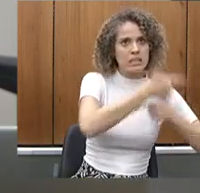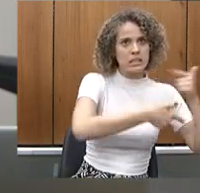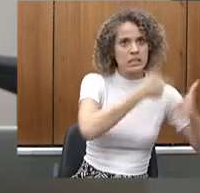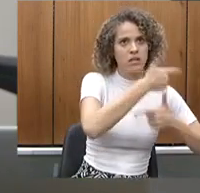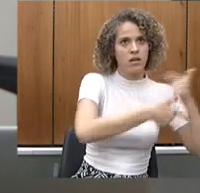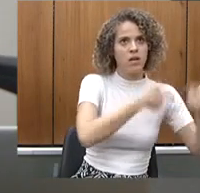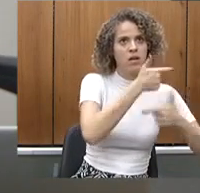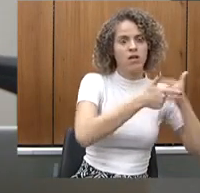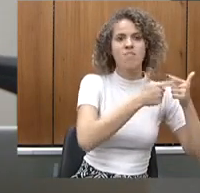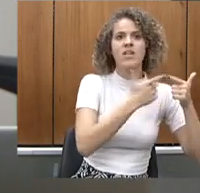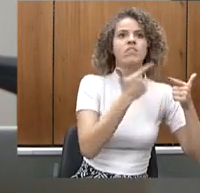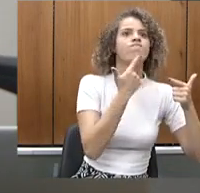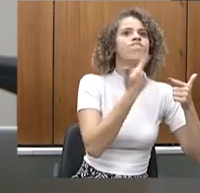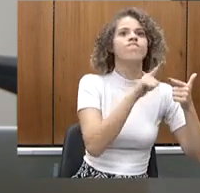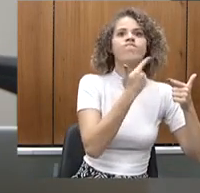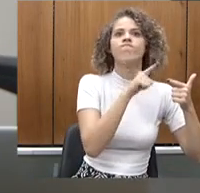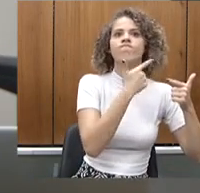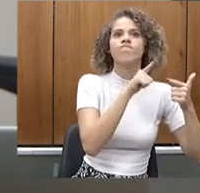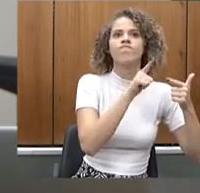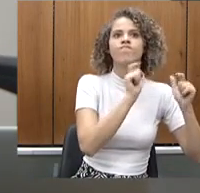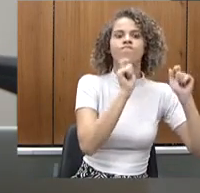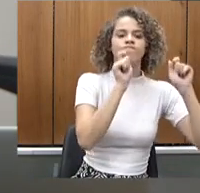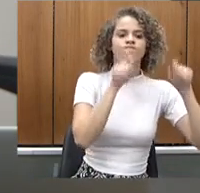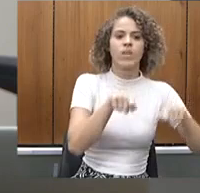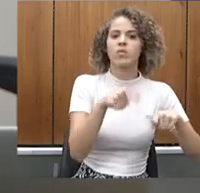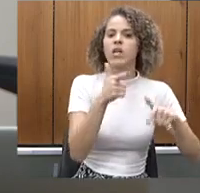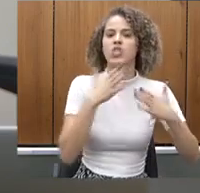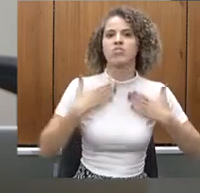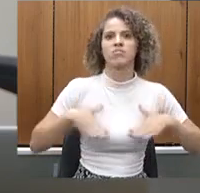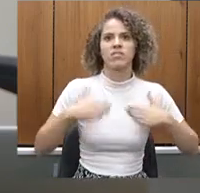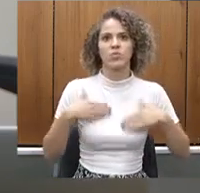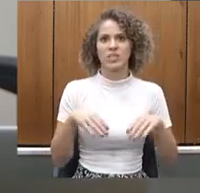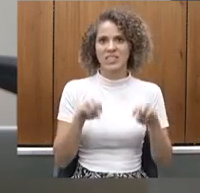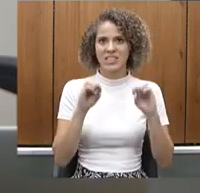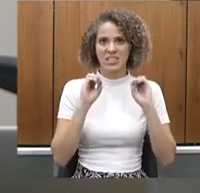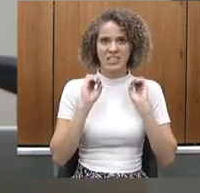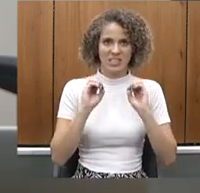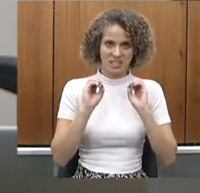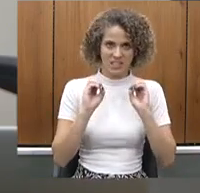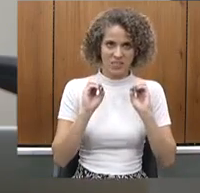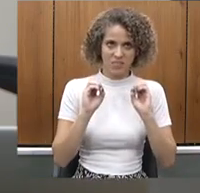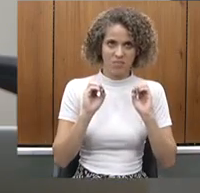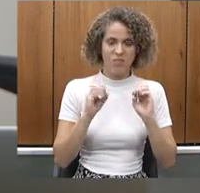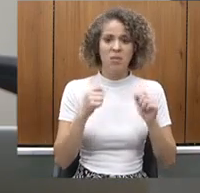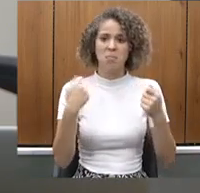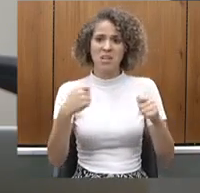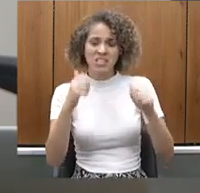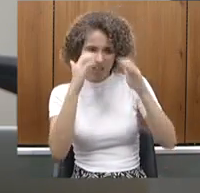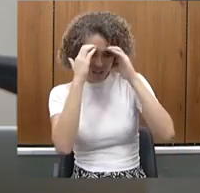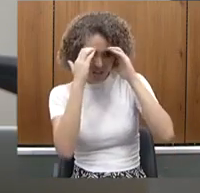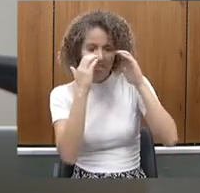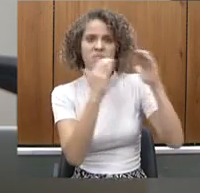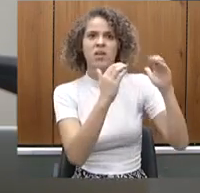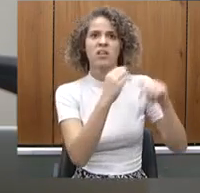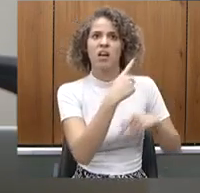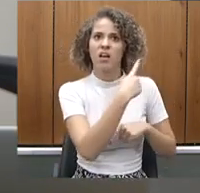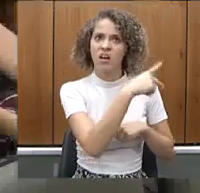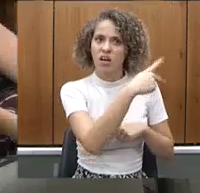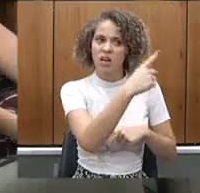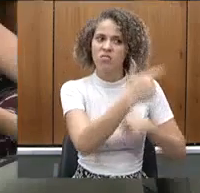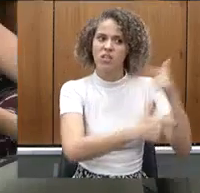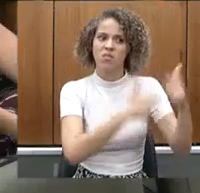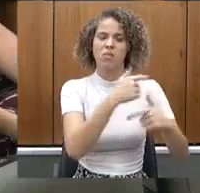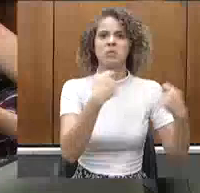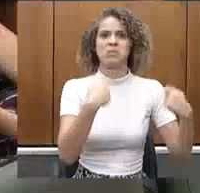sem a possibilidade de ter o seu descanso eu diria respeitado da forma que deveria ser